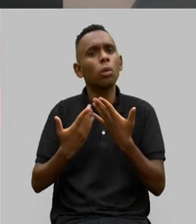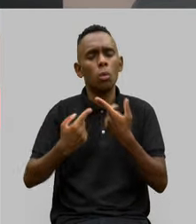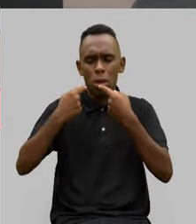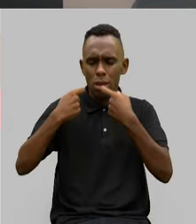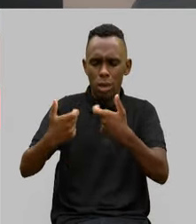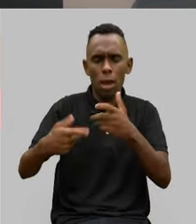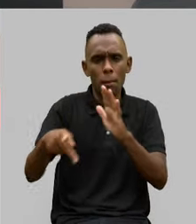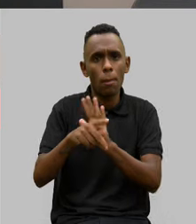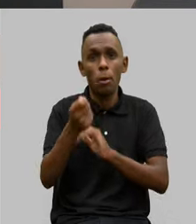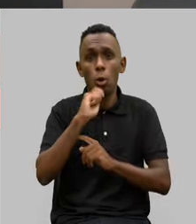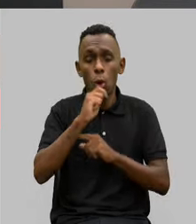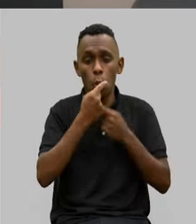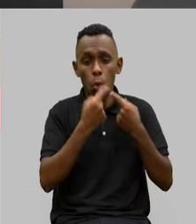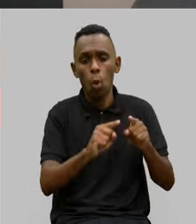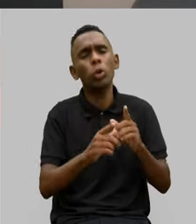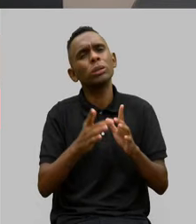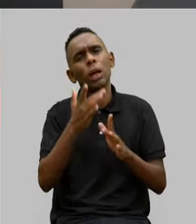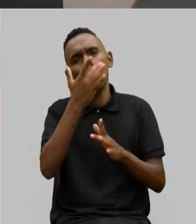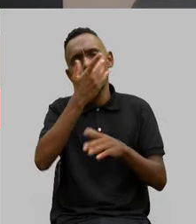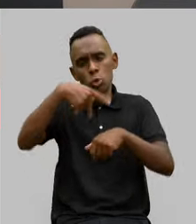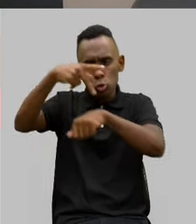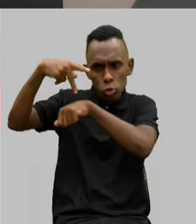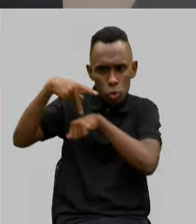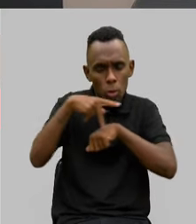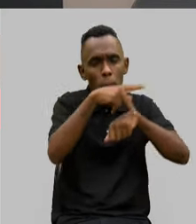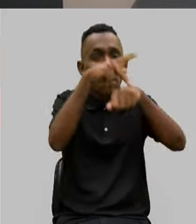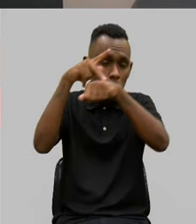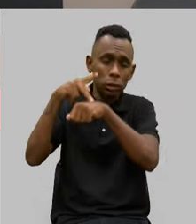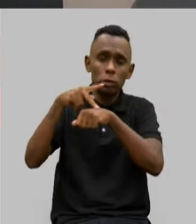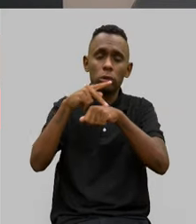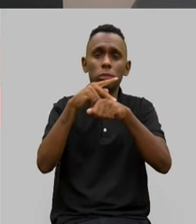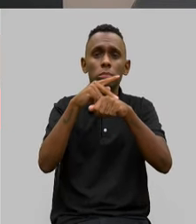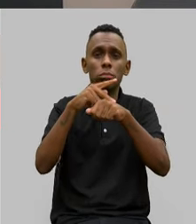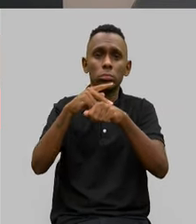drogas os países se reuniram em convenções